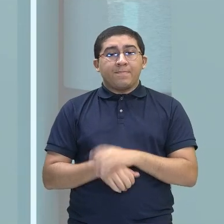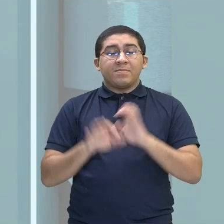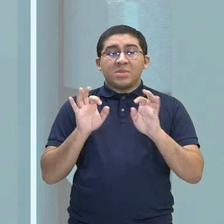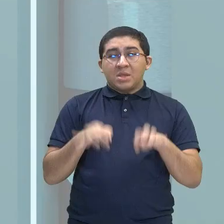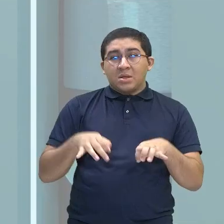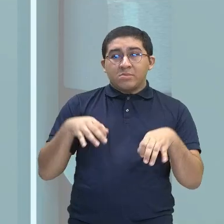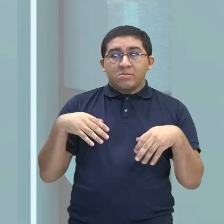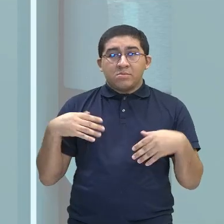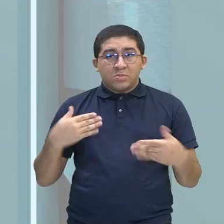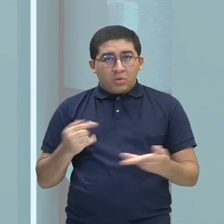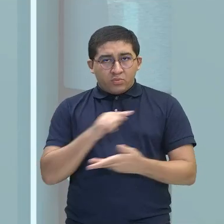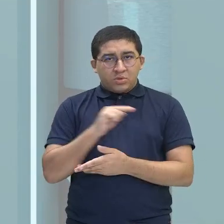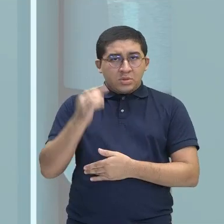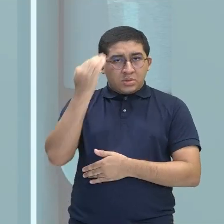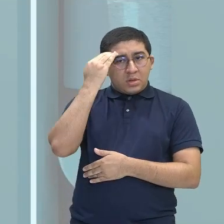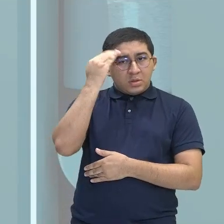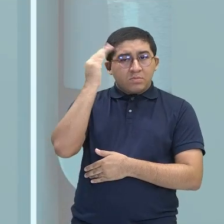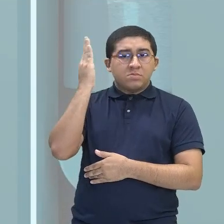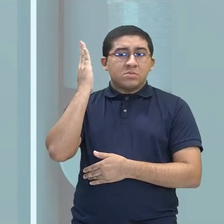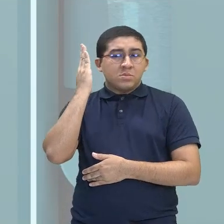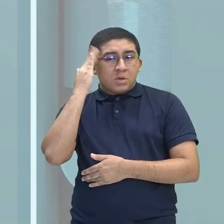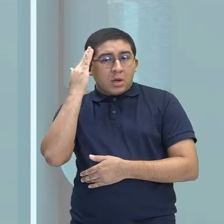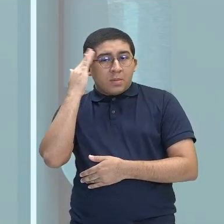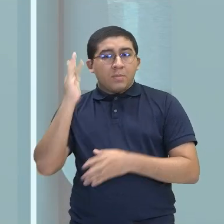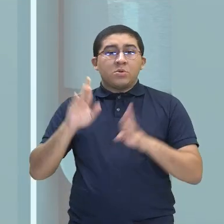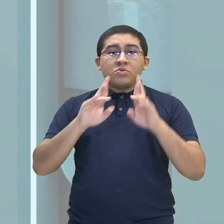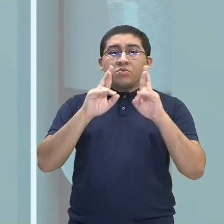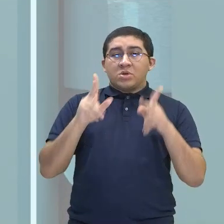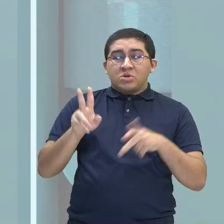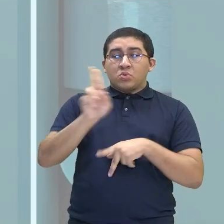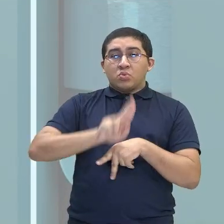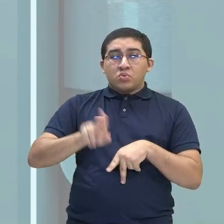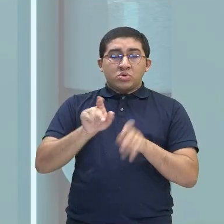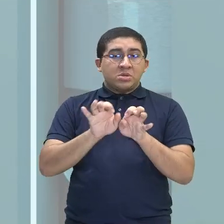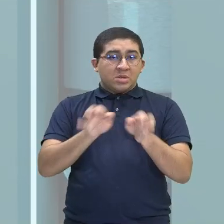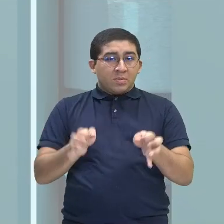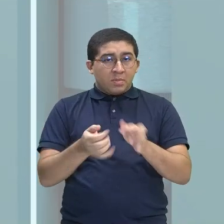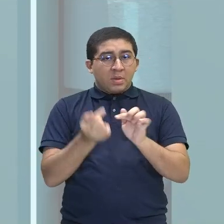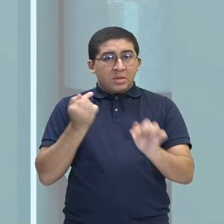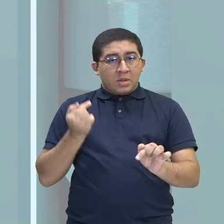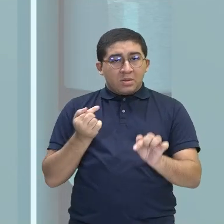aí, entenderam? Sabem diferenciar o uso do simple past e o past